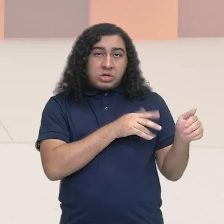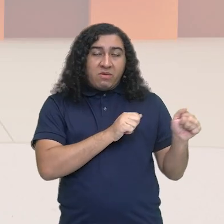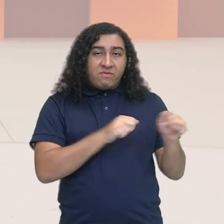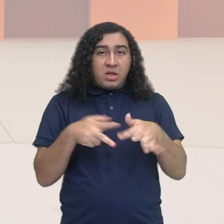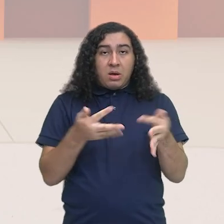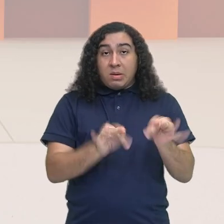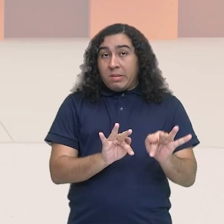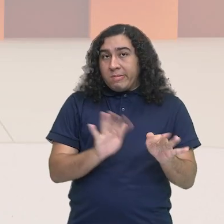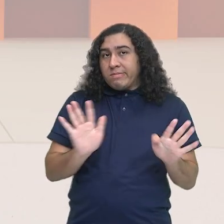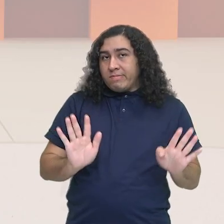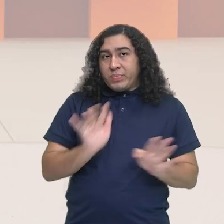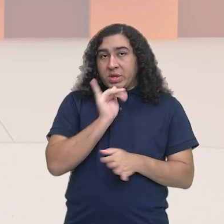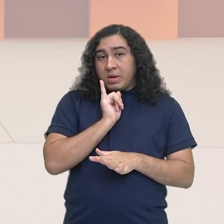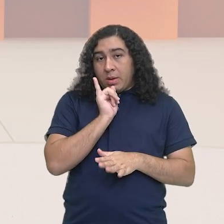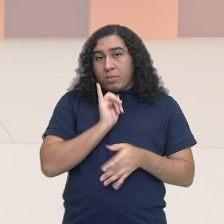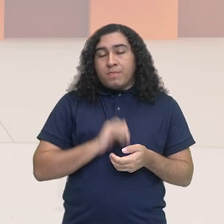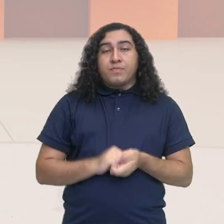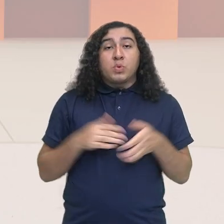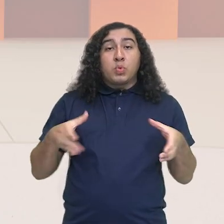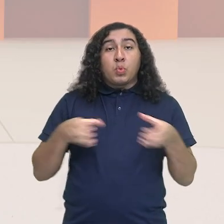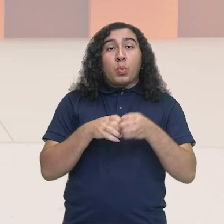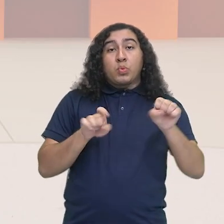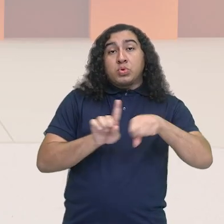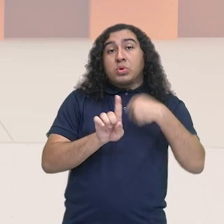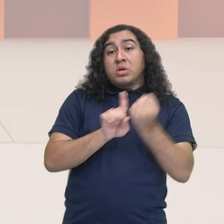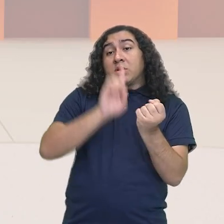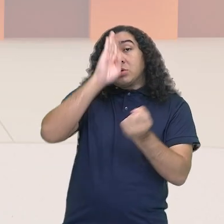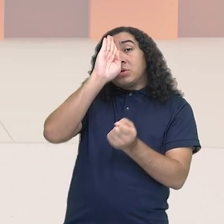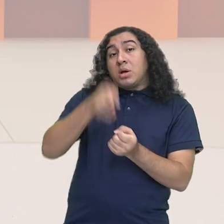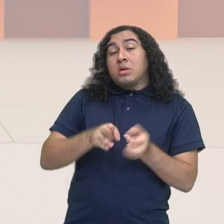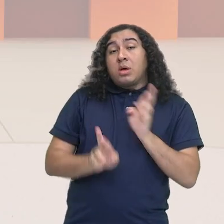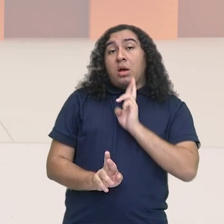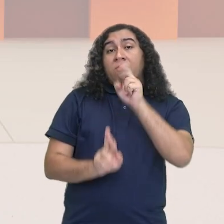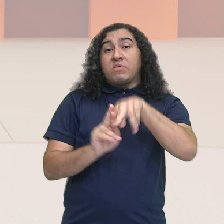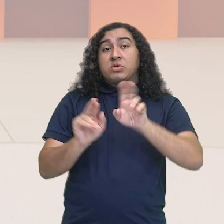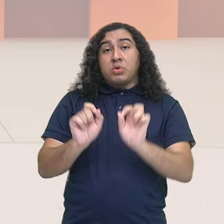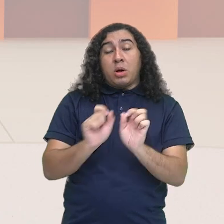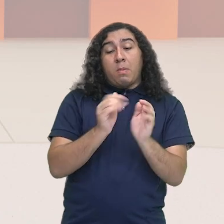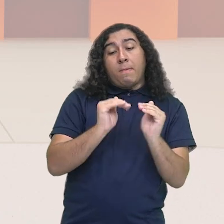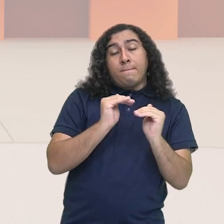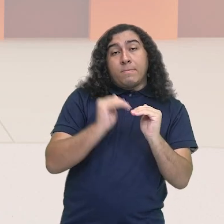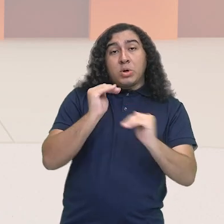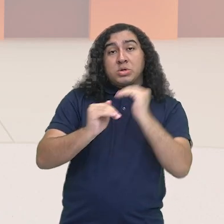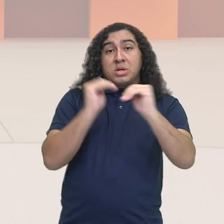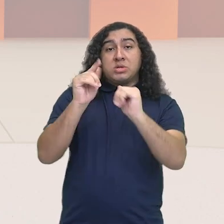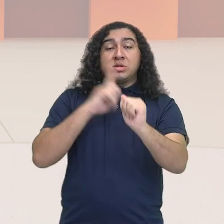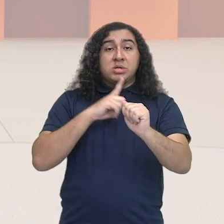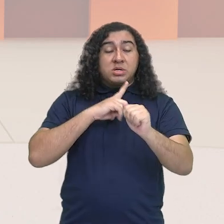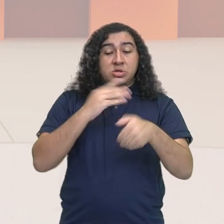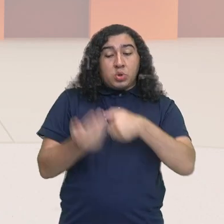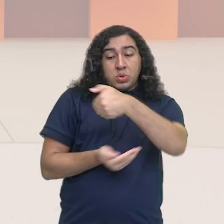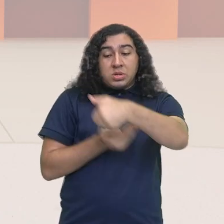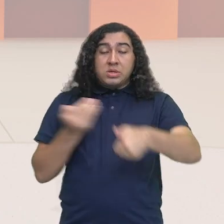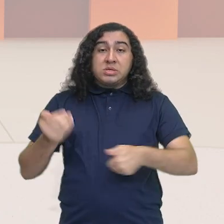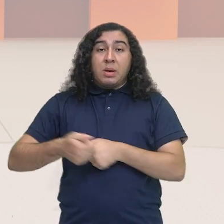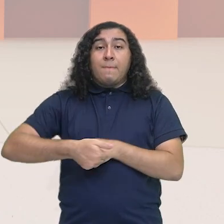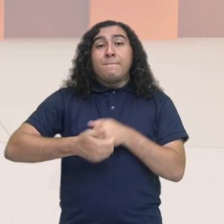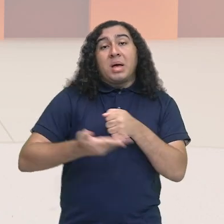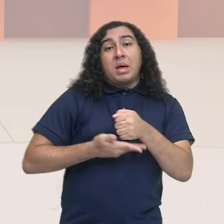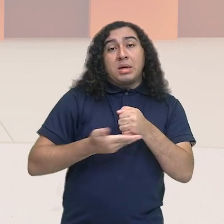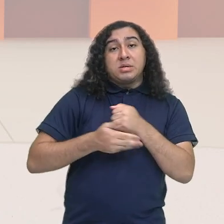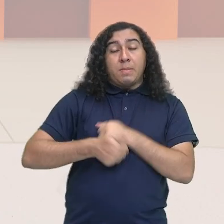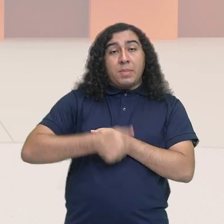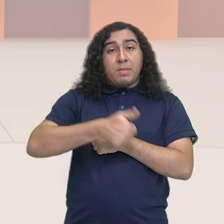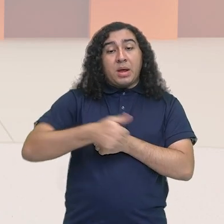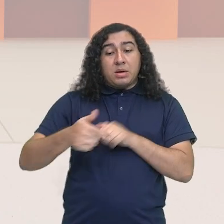grupos sociais estão diretamente relacionados aos processos de socialização primária e